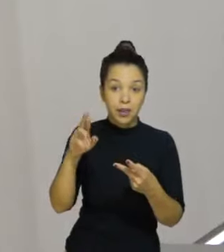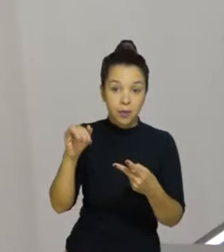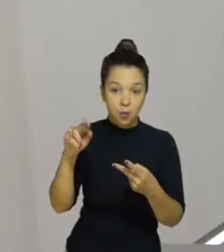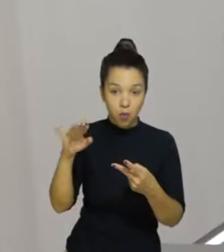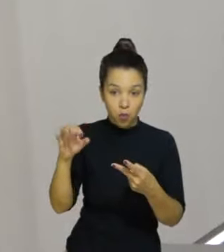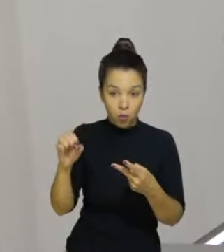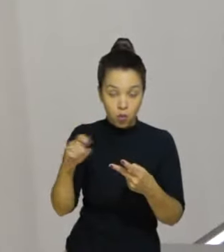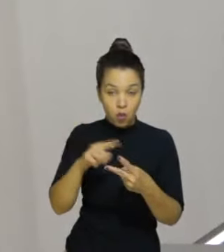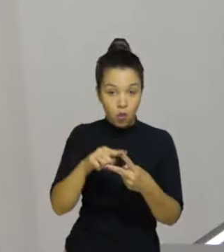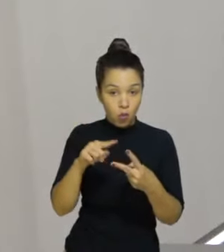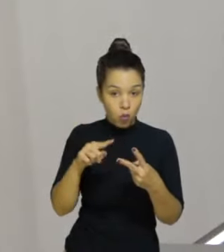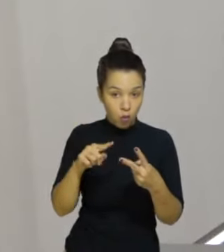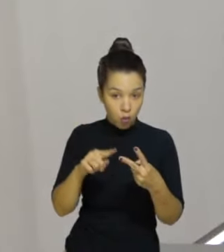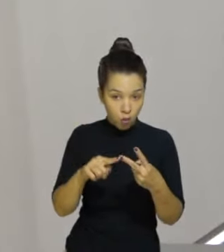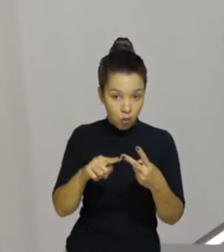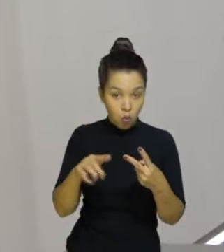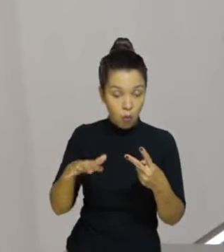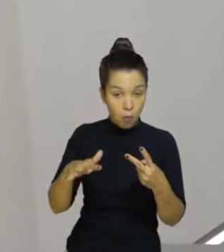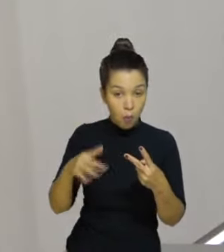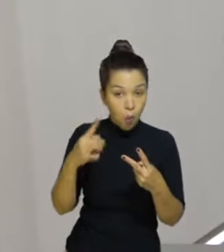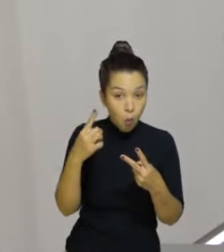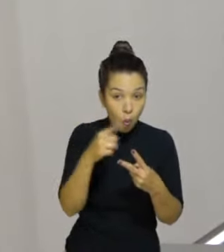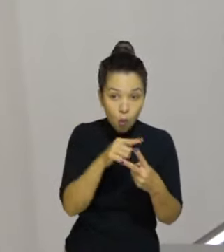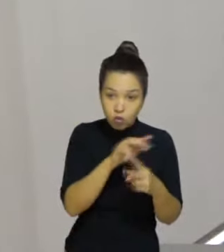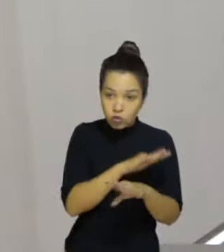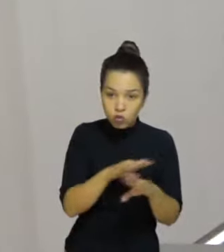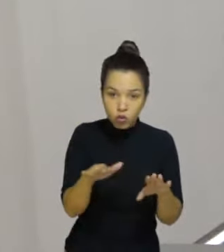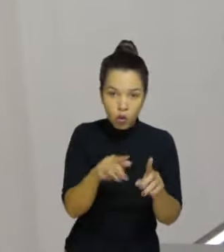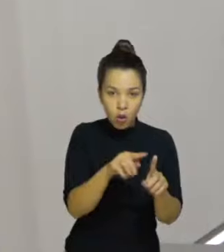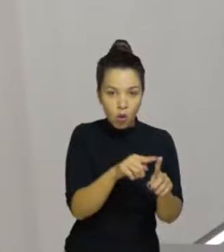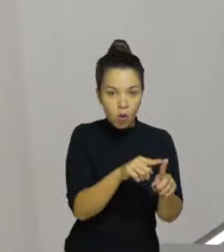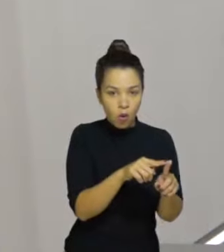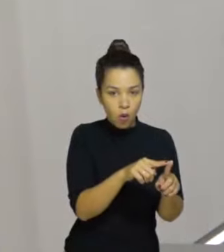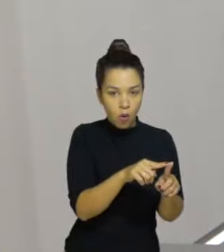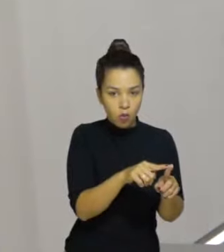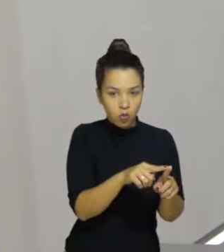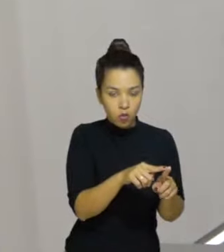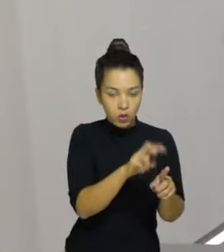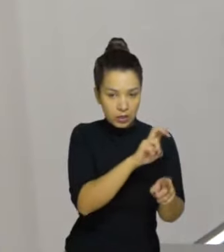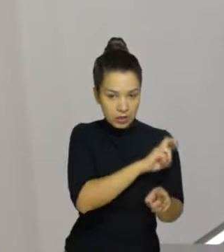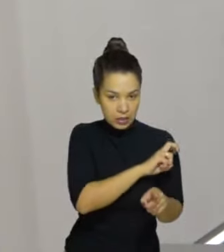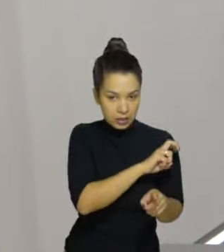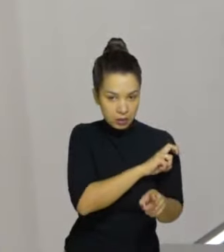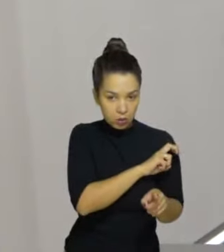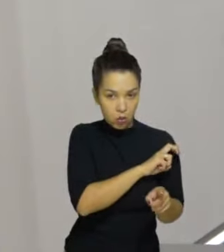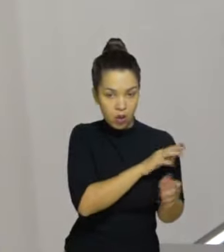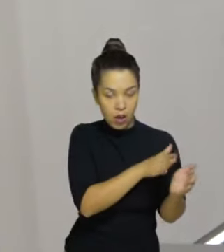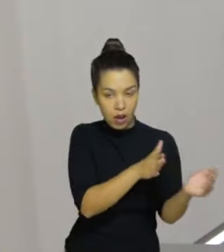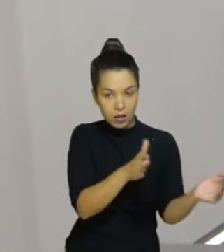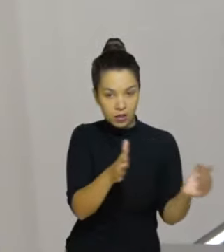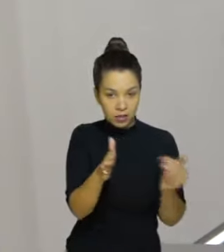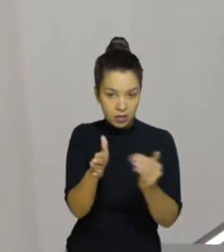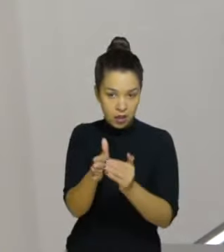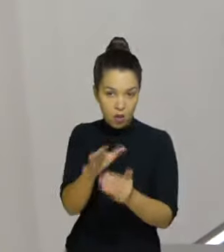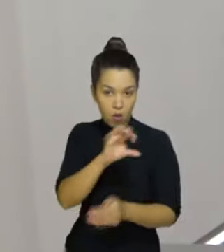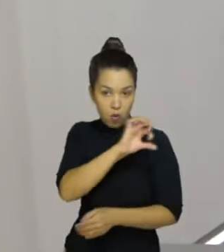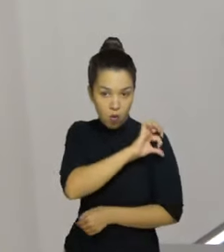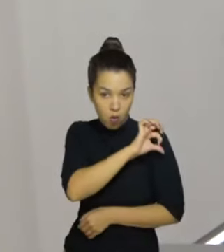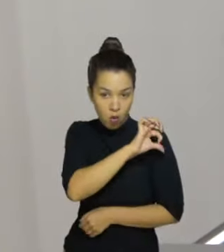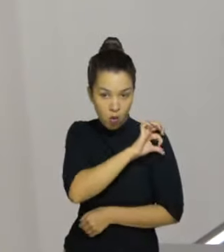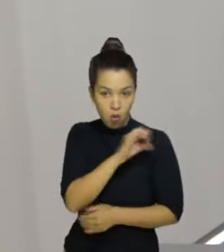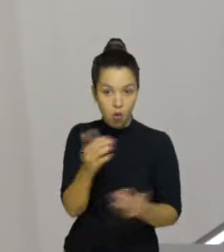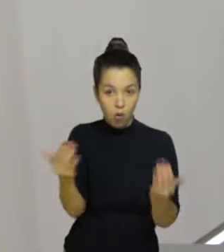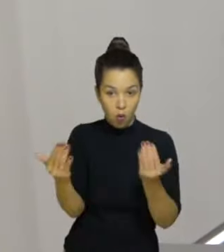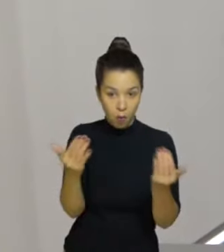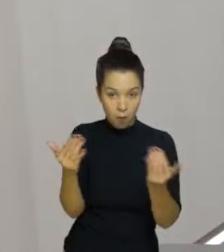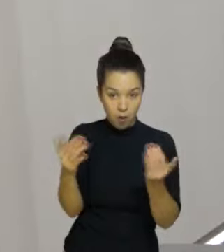ao nono ano se comparam com as escolas privadas do país e muito acima da